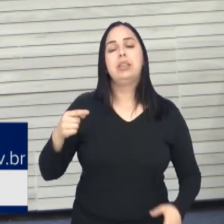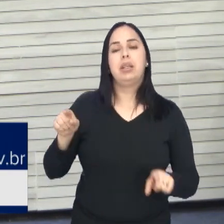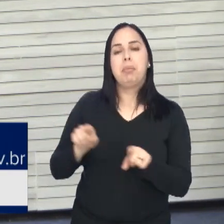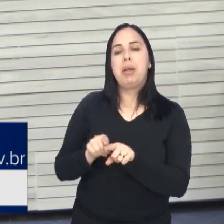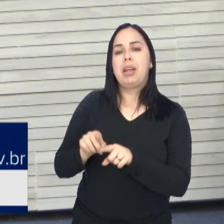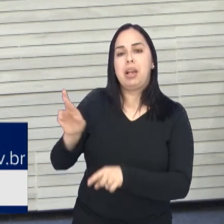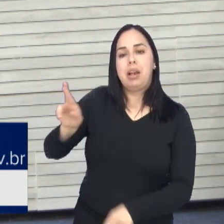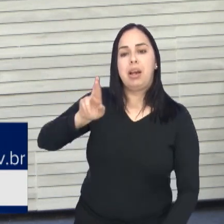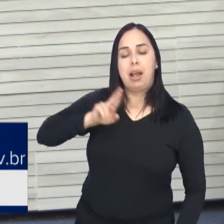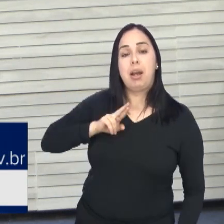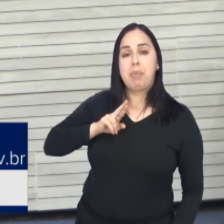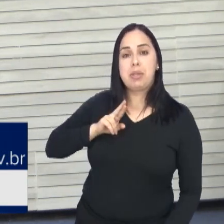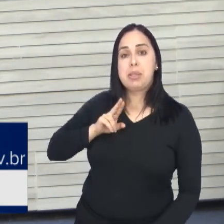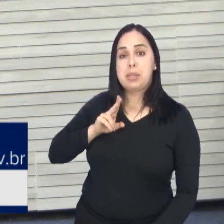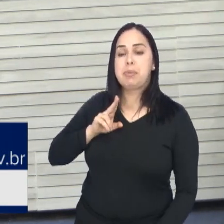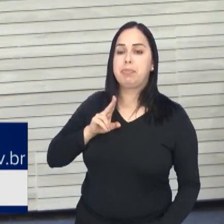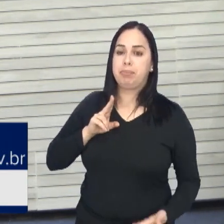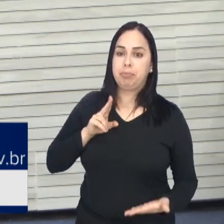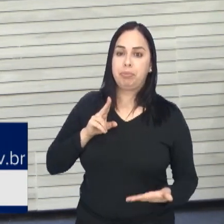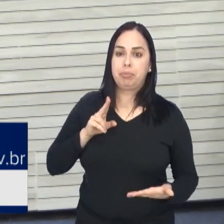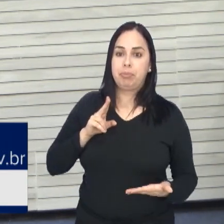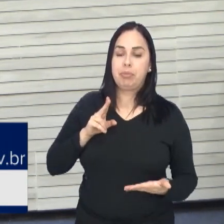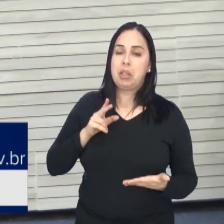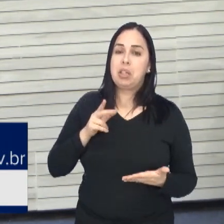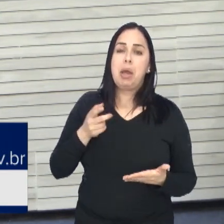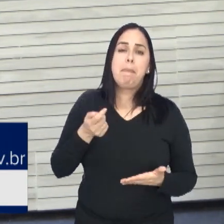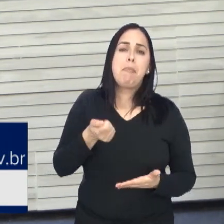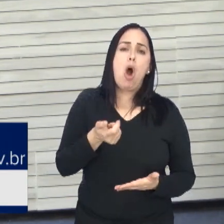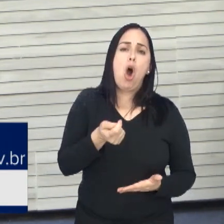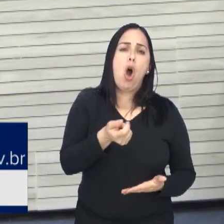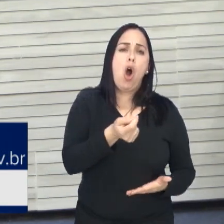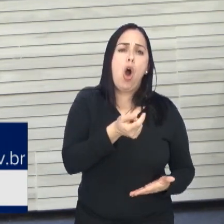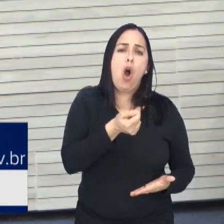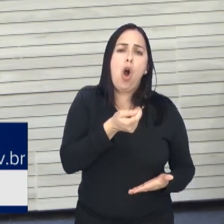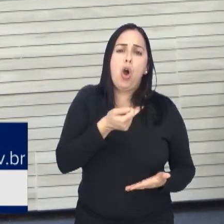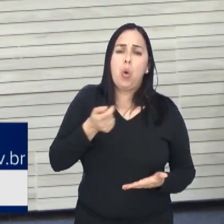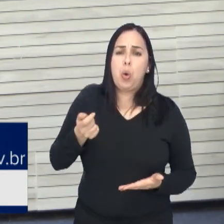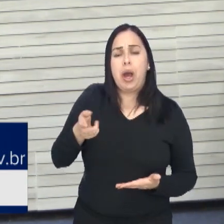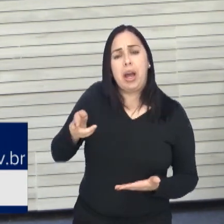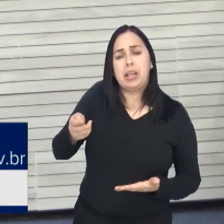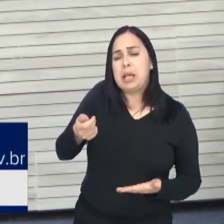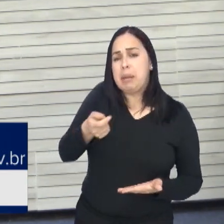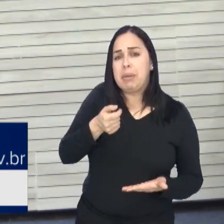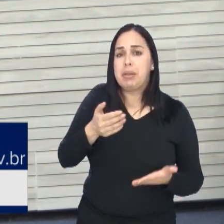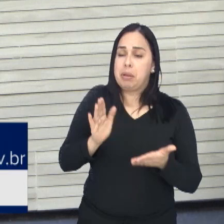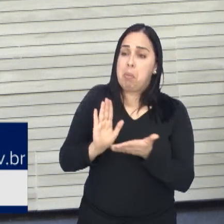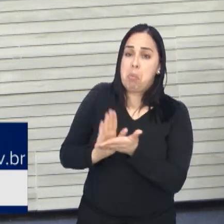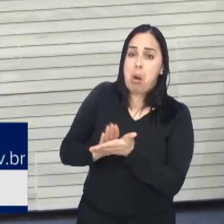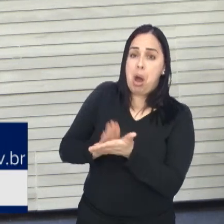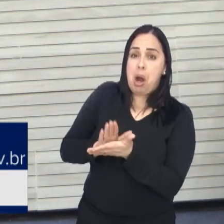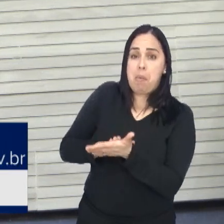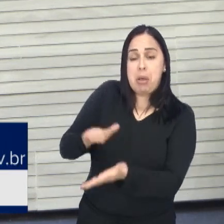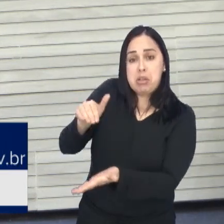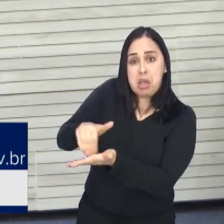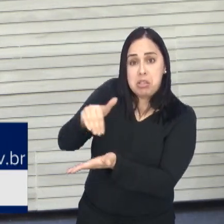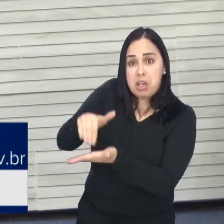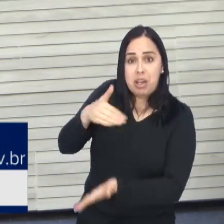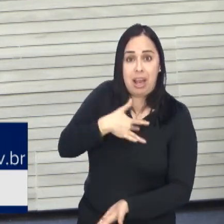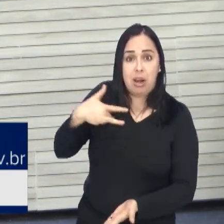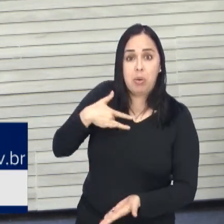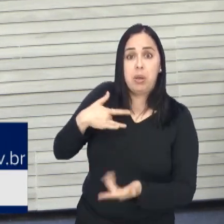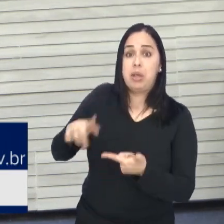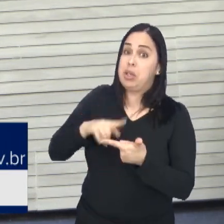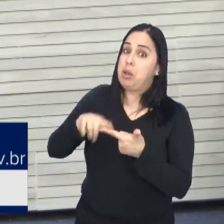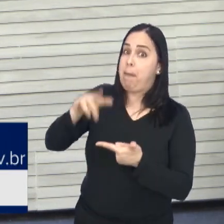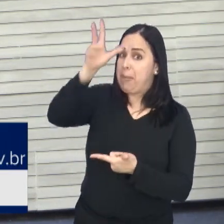a resposta da Secretaria, que o número é baixo, está sob controle. Então, parabéns aí à Secretaria de Saúde, ao senhor